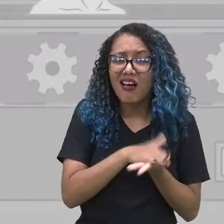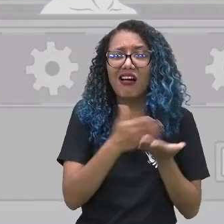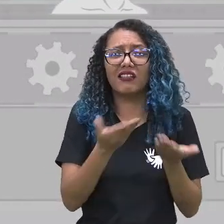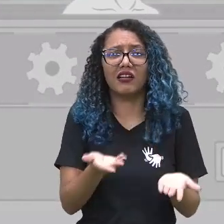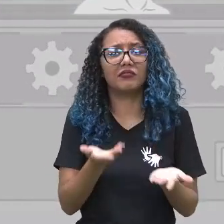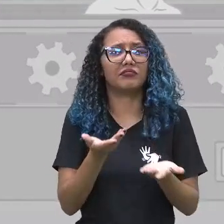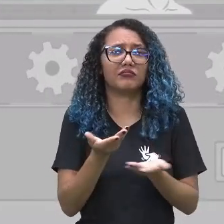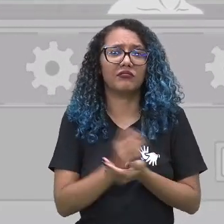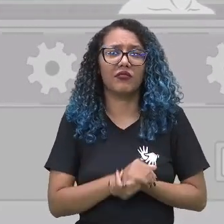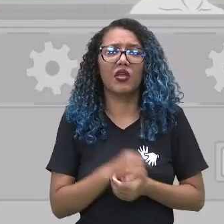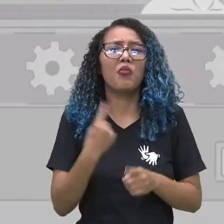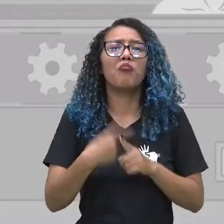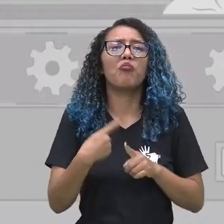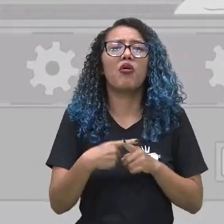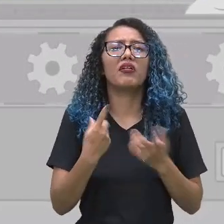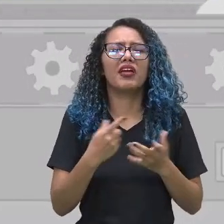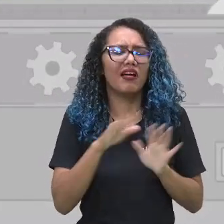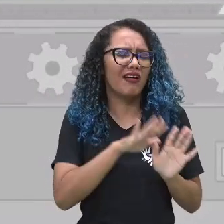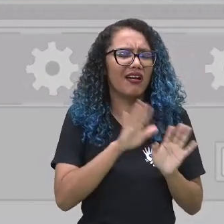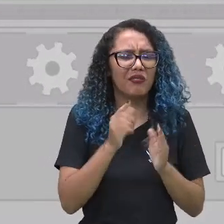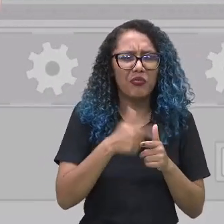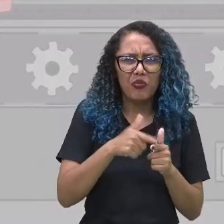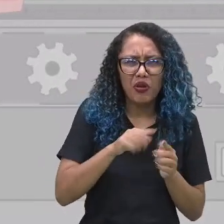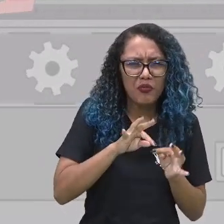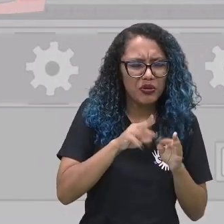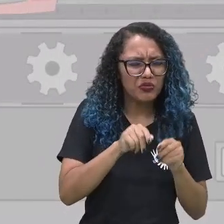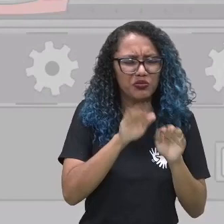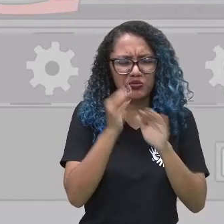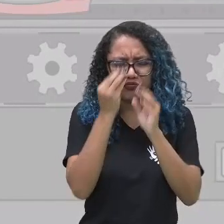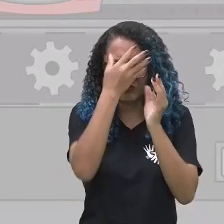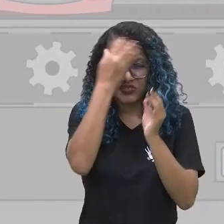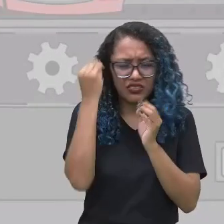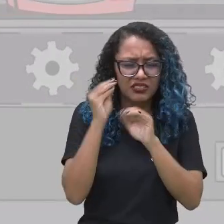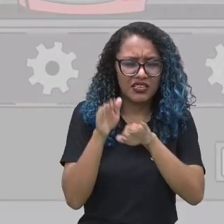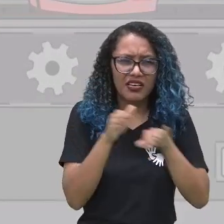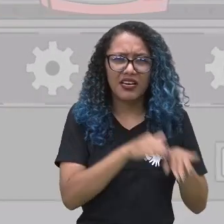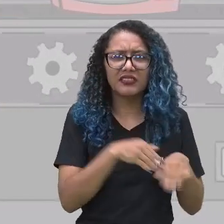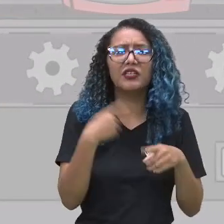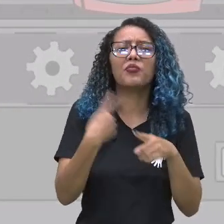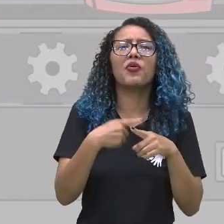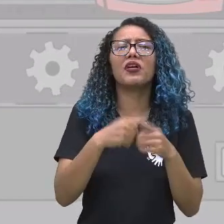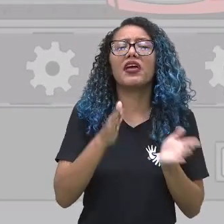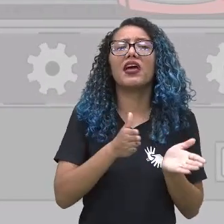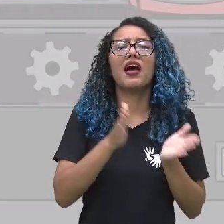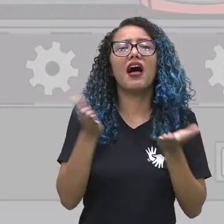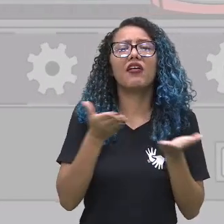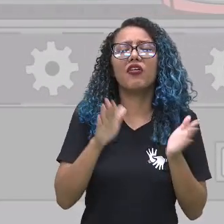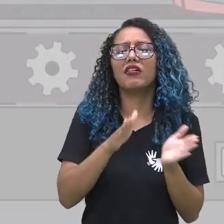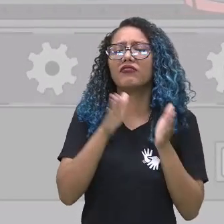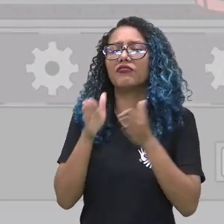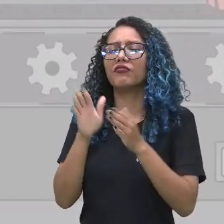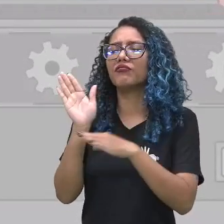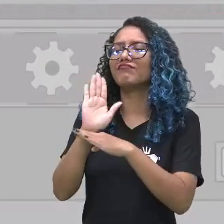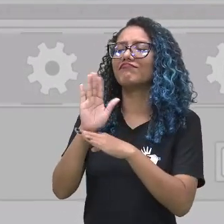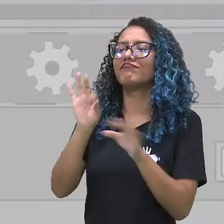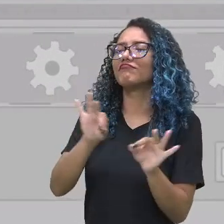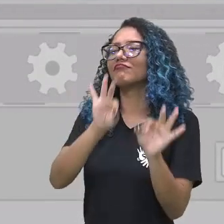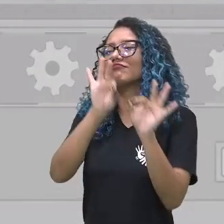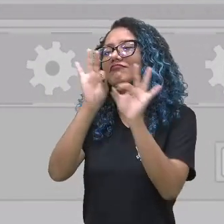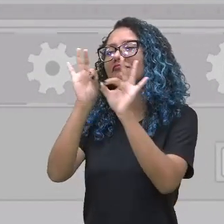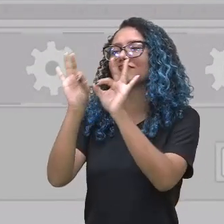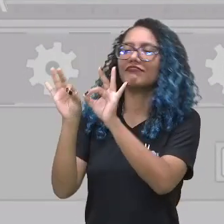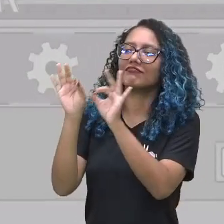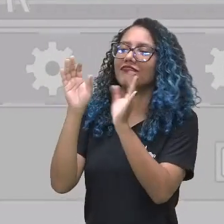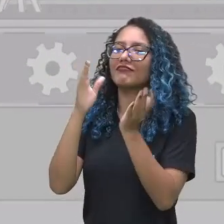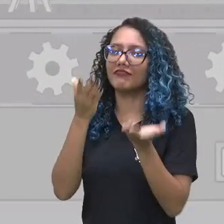ali na frente da televisão ou no cinema, assistindo, né, um filme, que vai